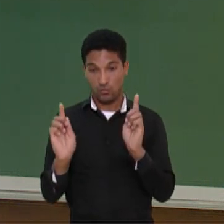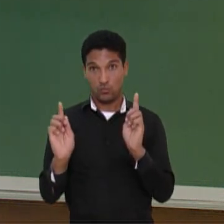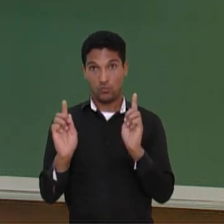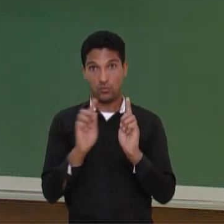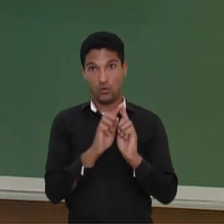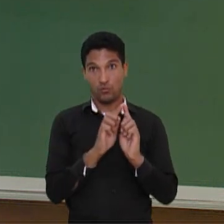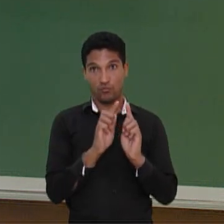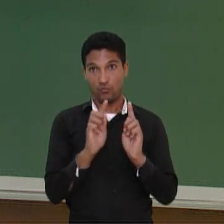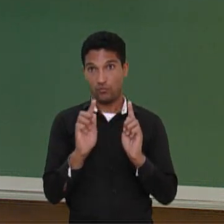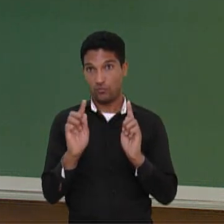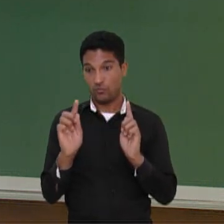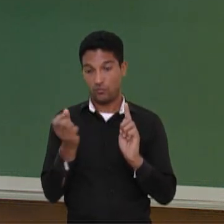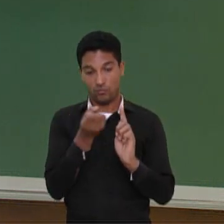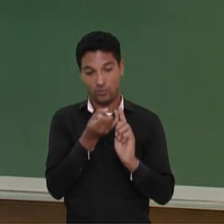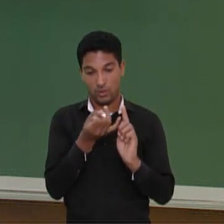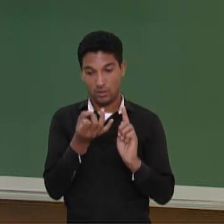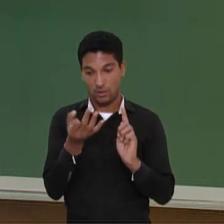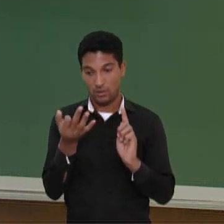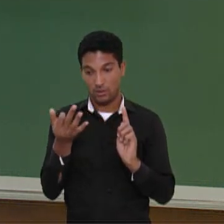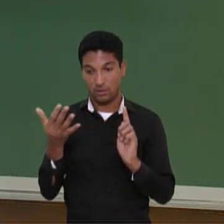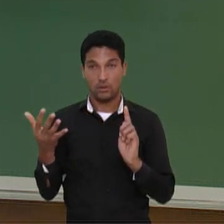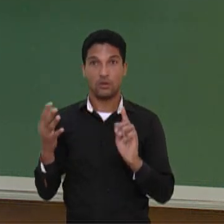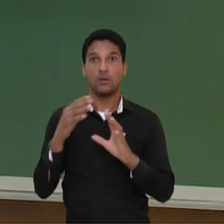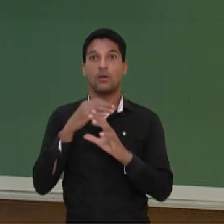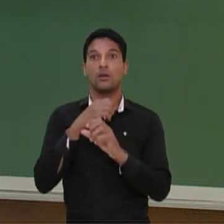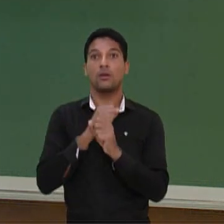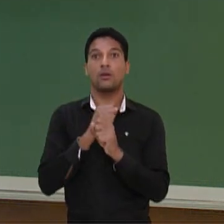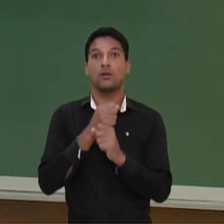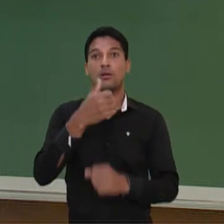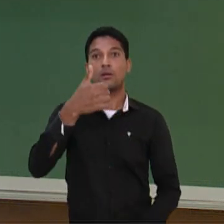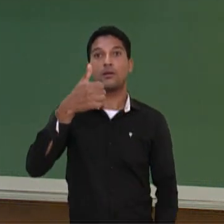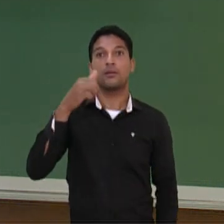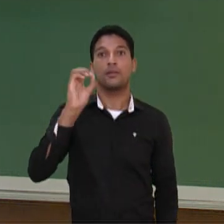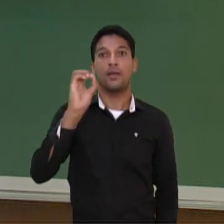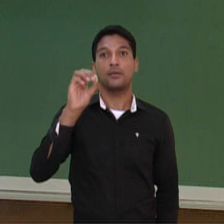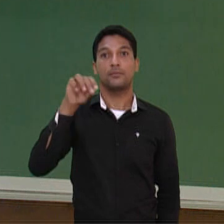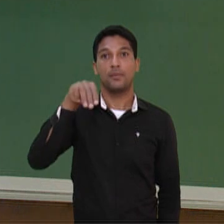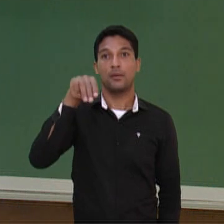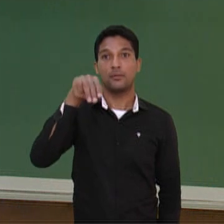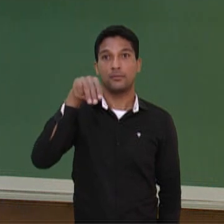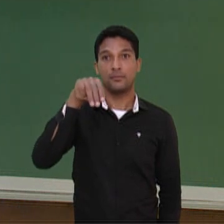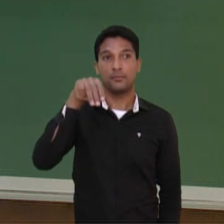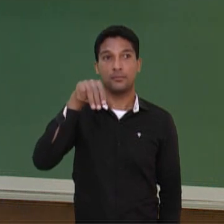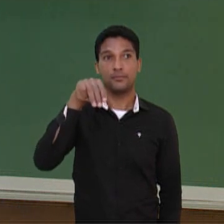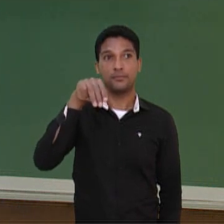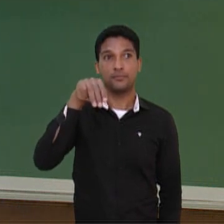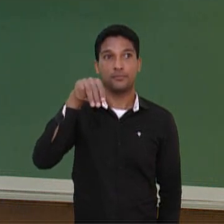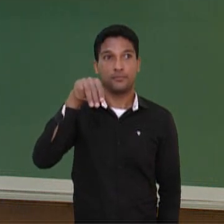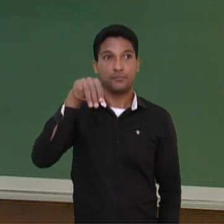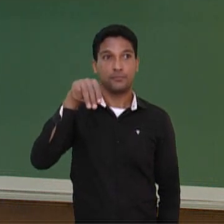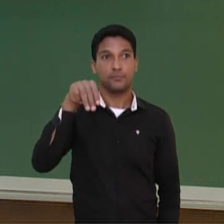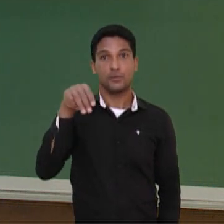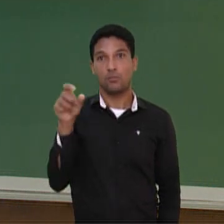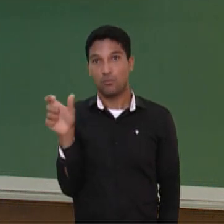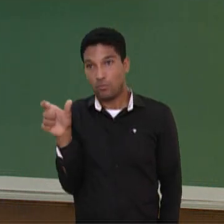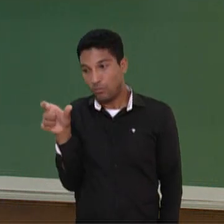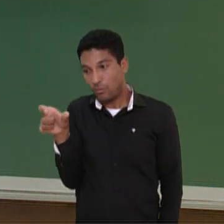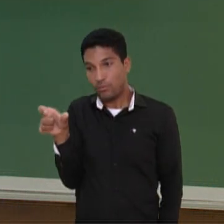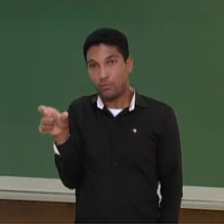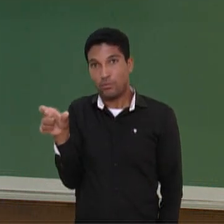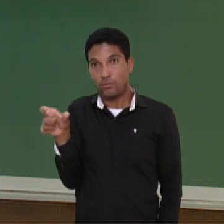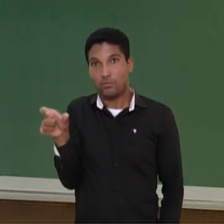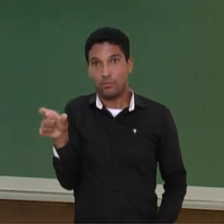medida aqui tem 10 metros, né? Nessa simplificação da representação. E aqui no